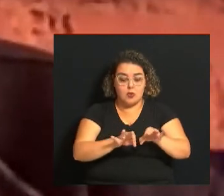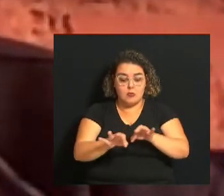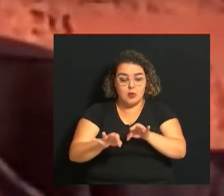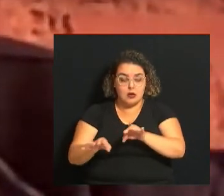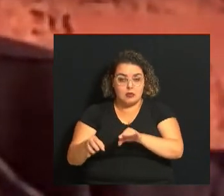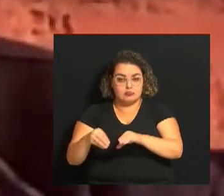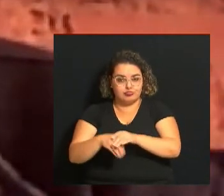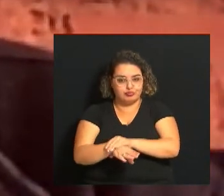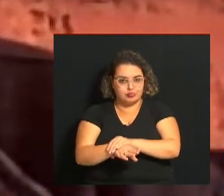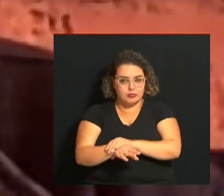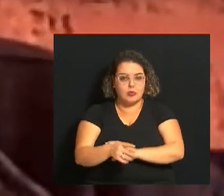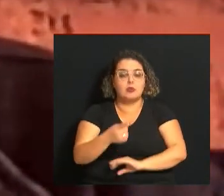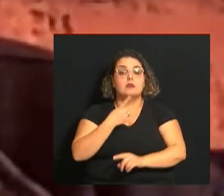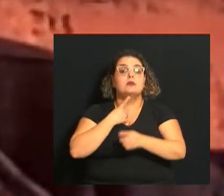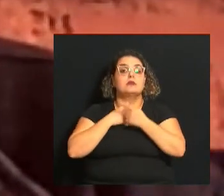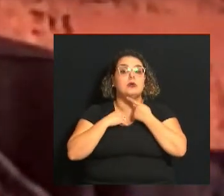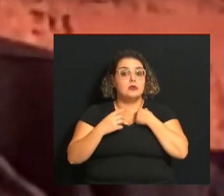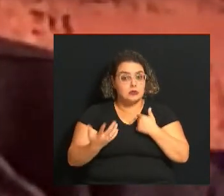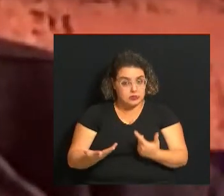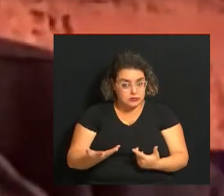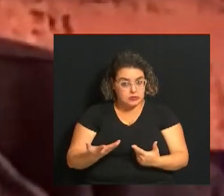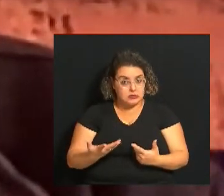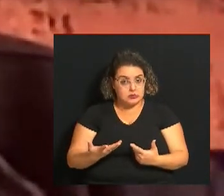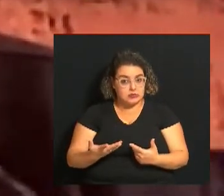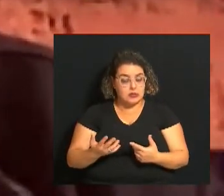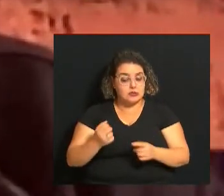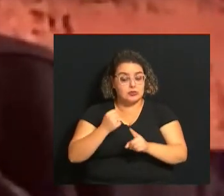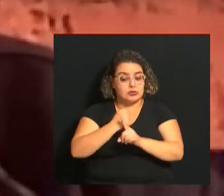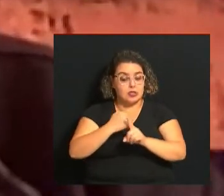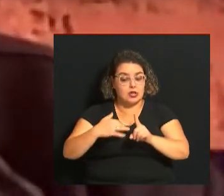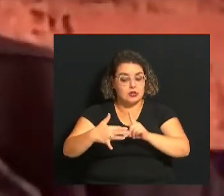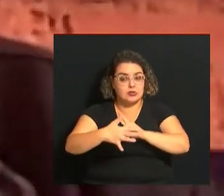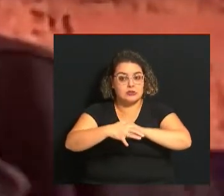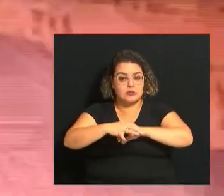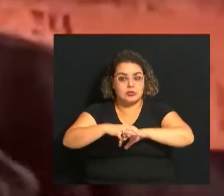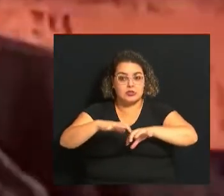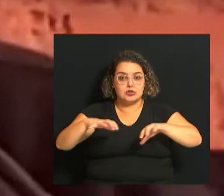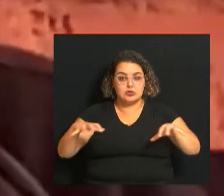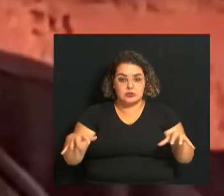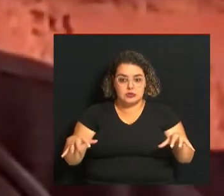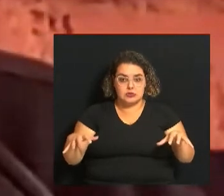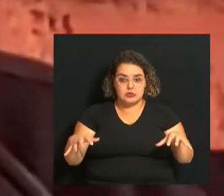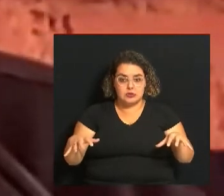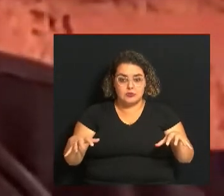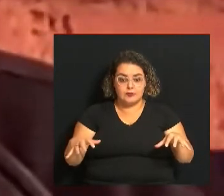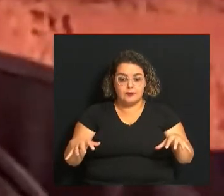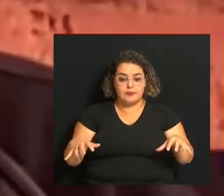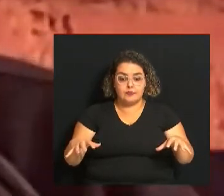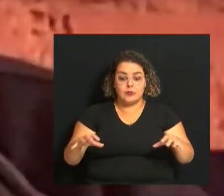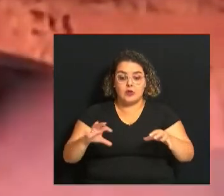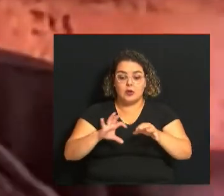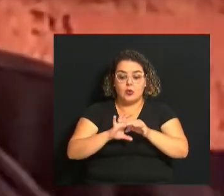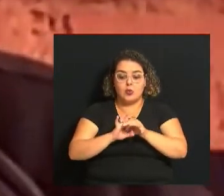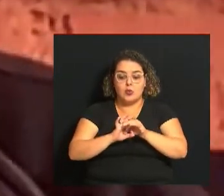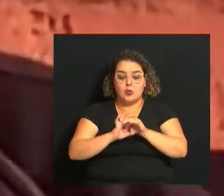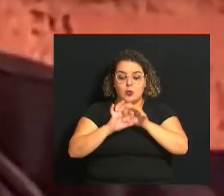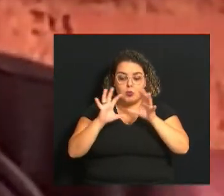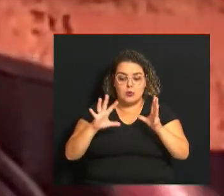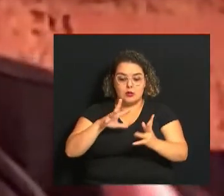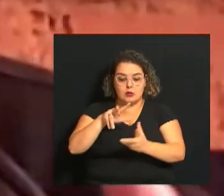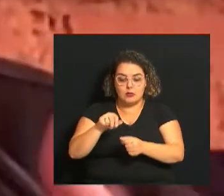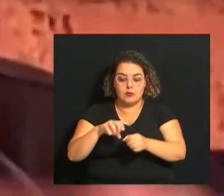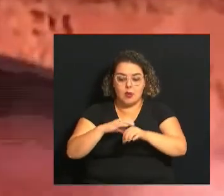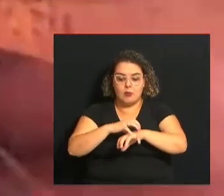com interesses em tornar a sociedade dividida. Dividir o mundo livre para que, na